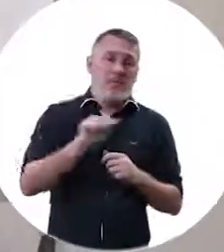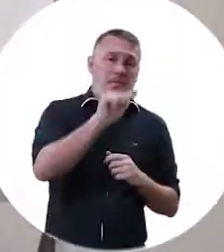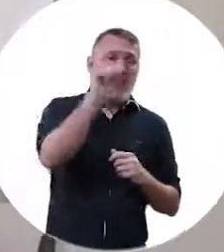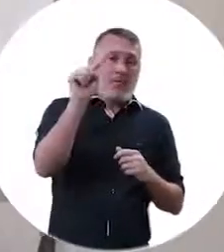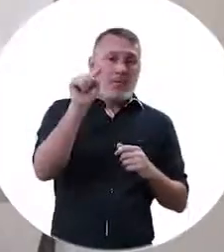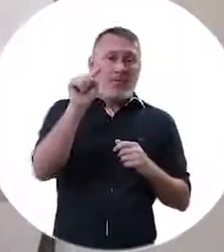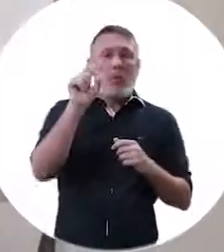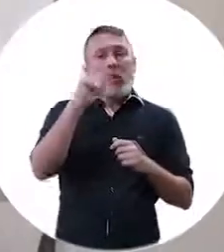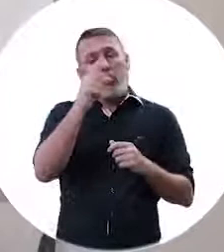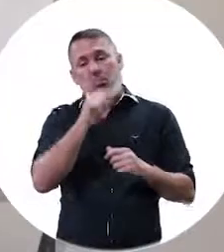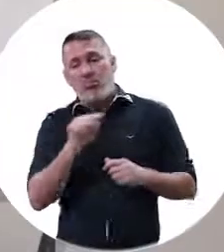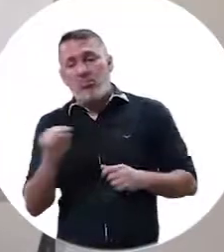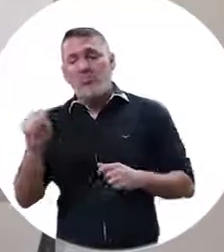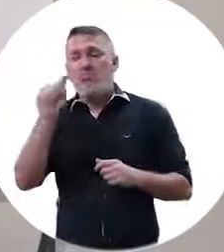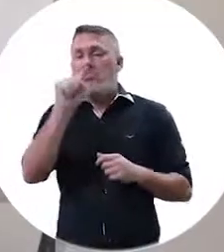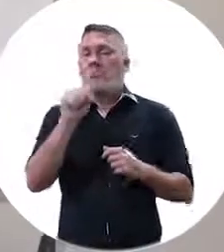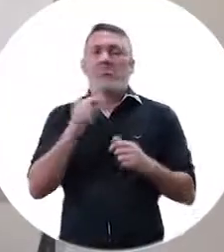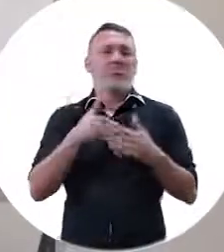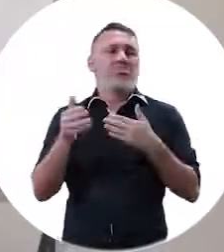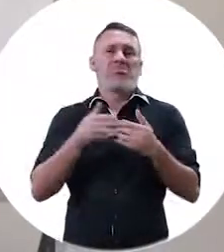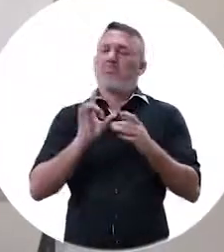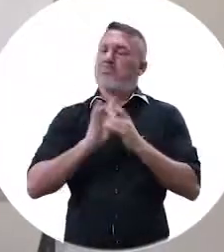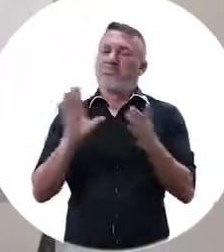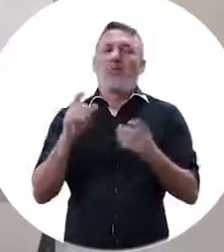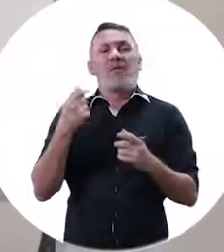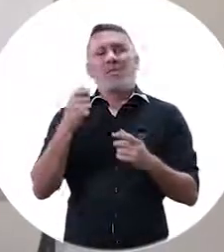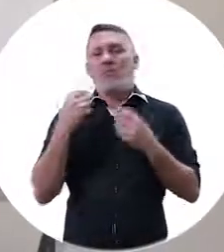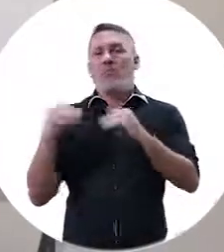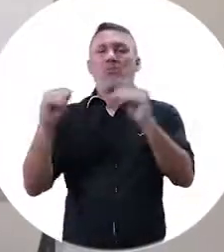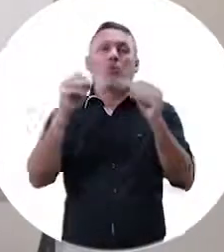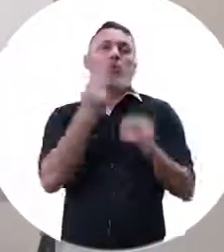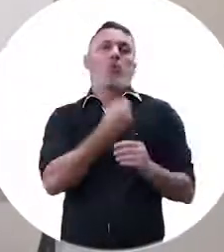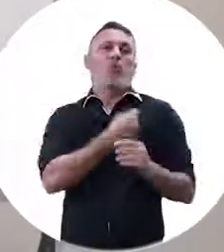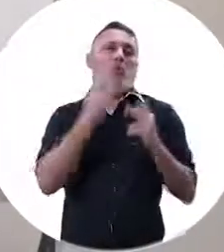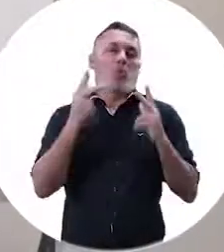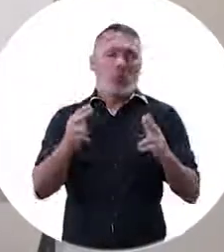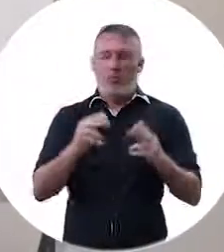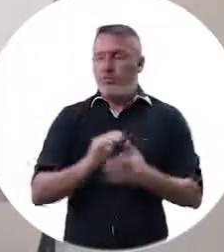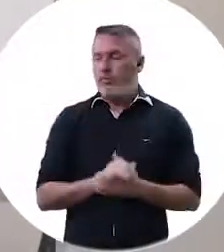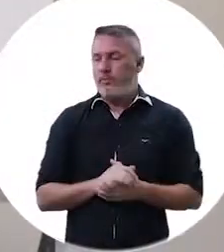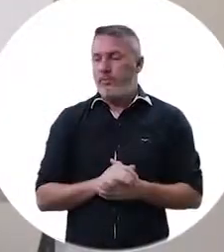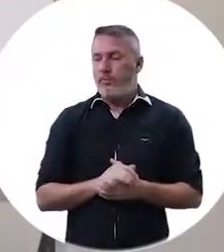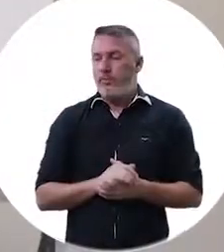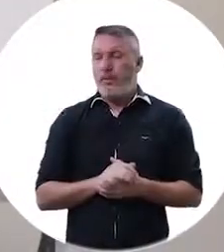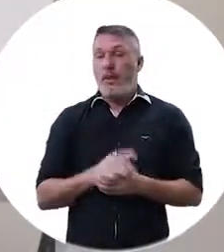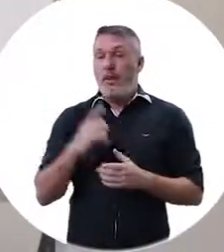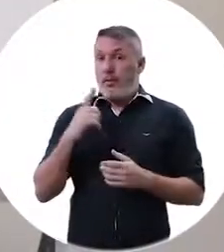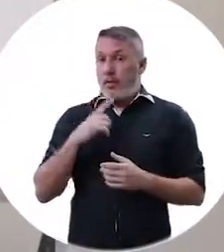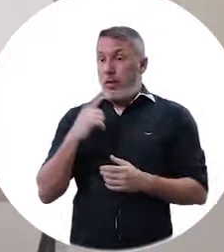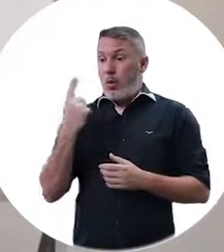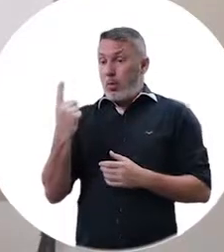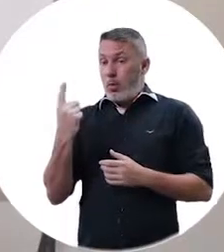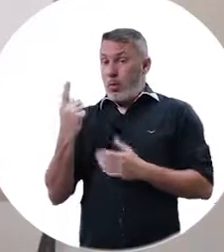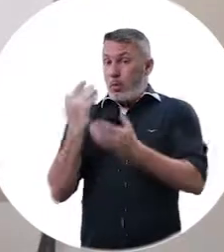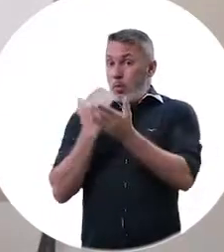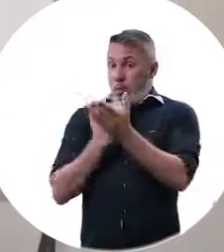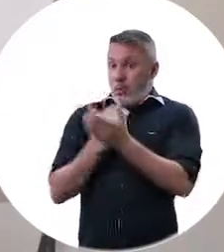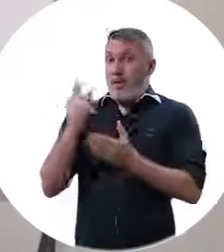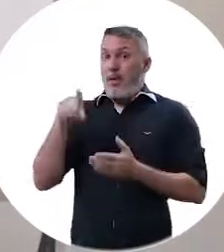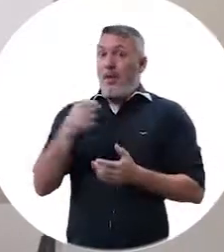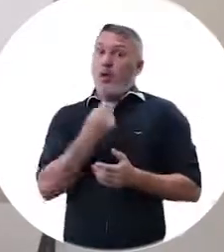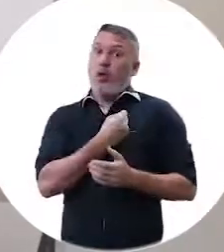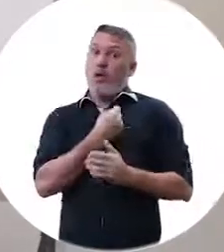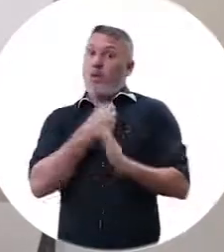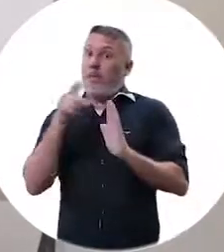4 se você selecionar um dos dois para receber o menor número possível. Este aqui precisa receber o menor número